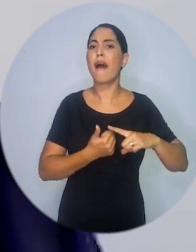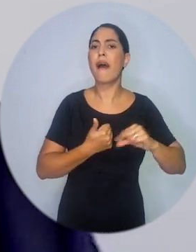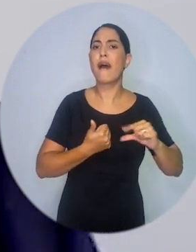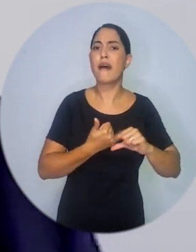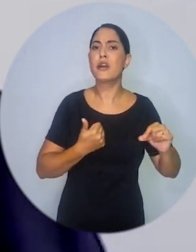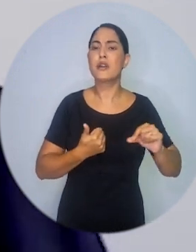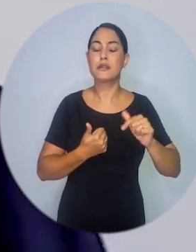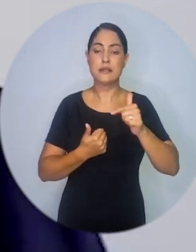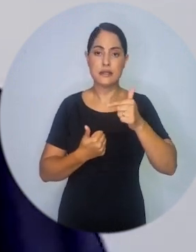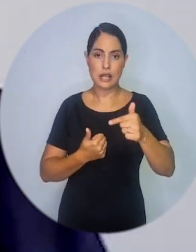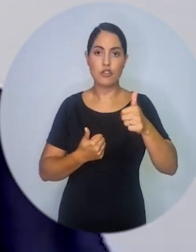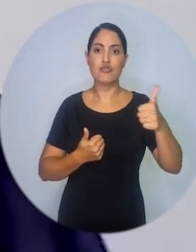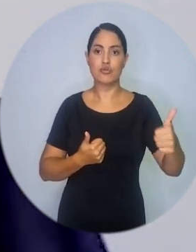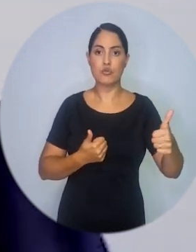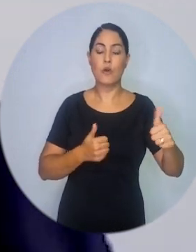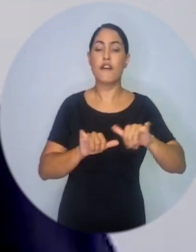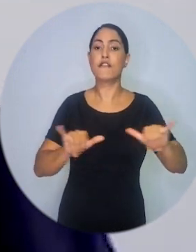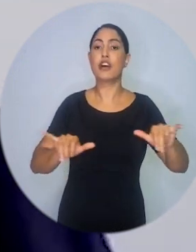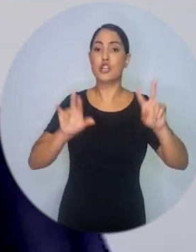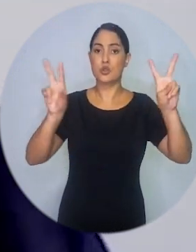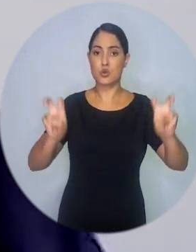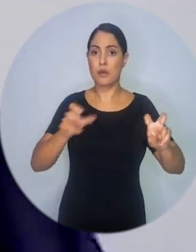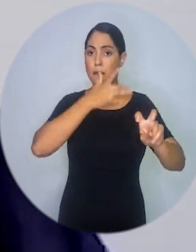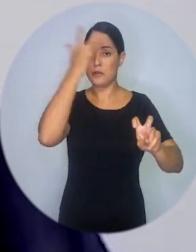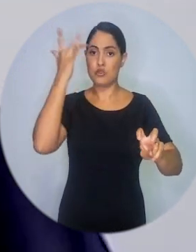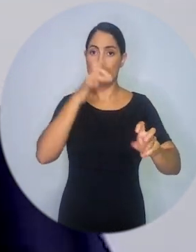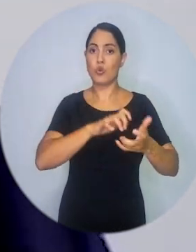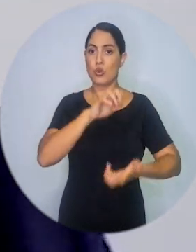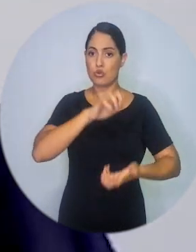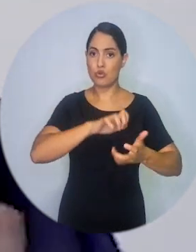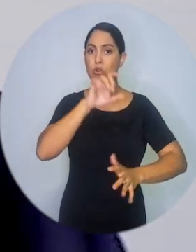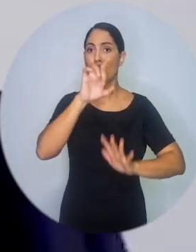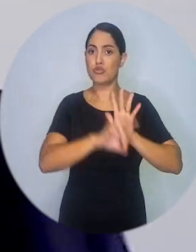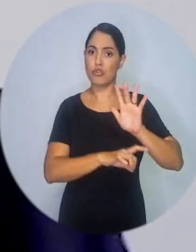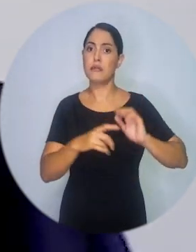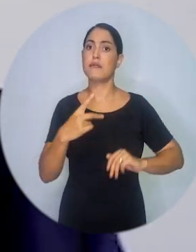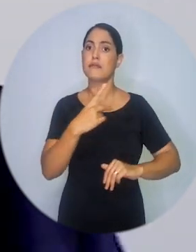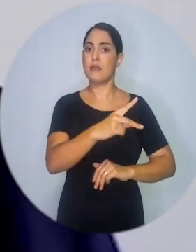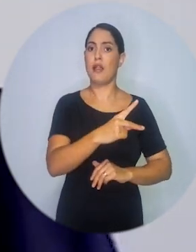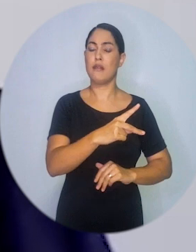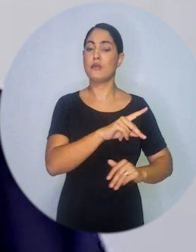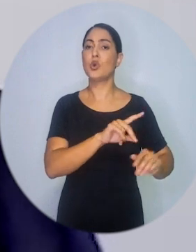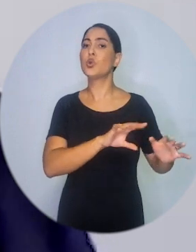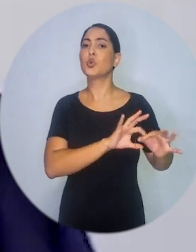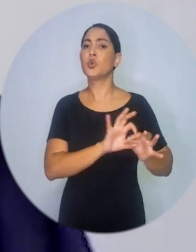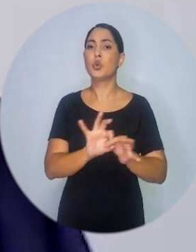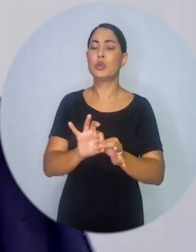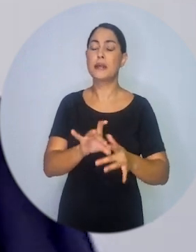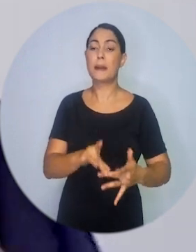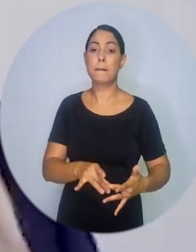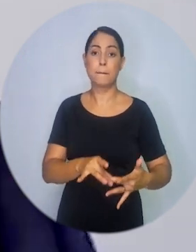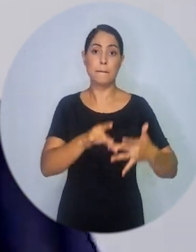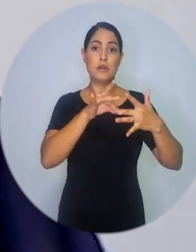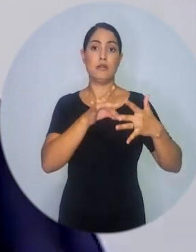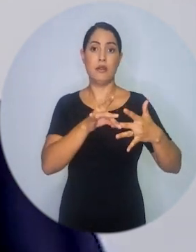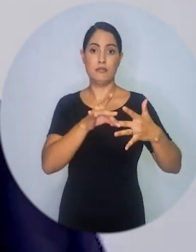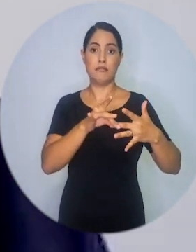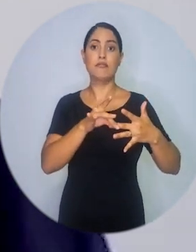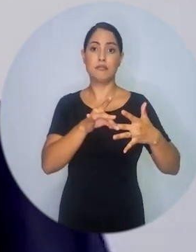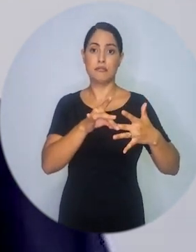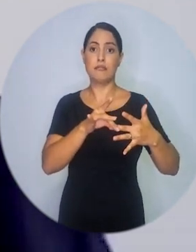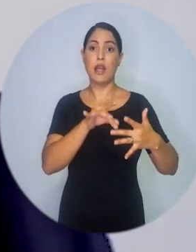seu artigo 71, que estabelece que a pessoa idosa ela tem direito a uma prioridade